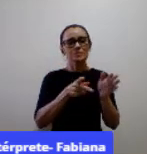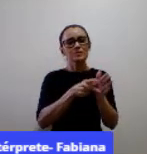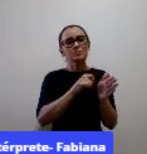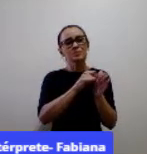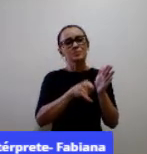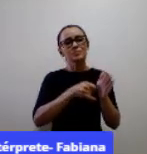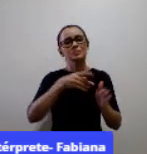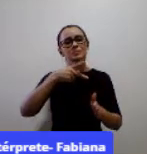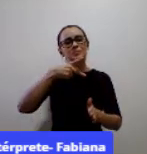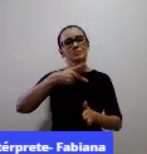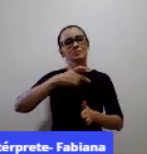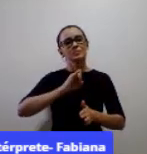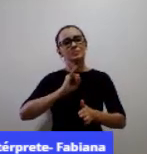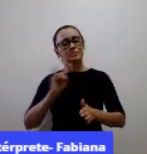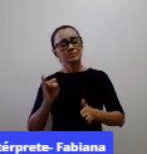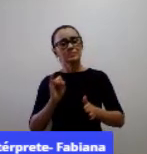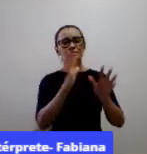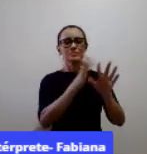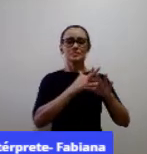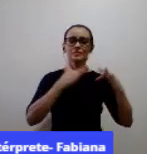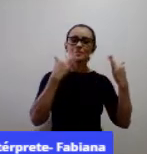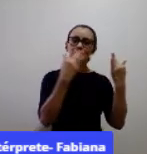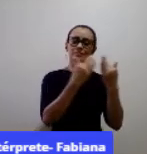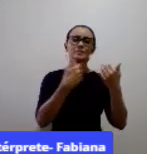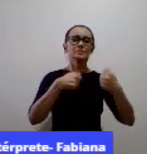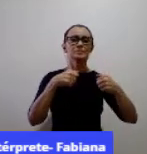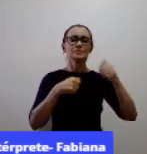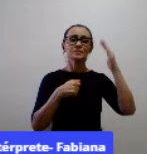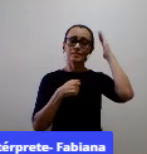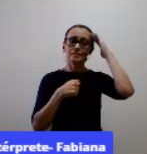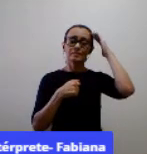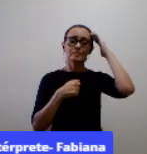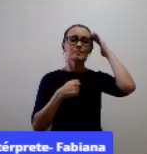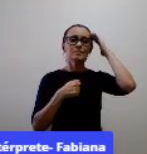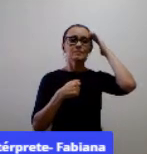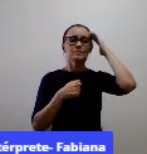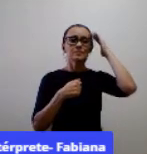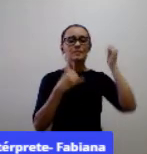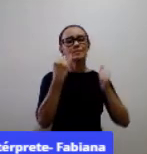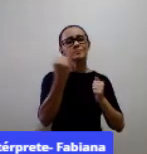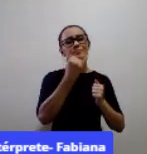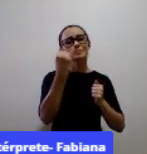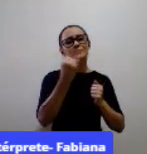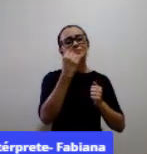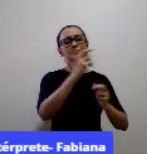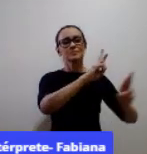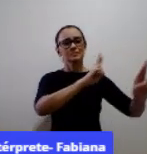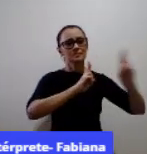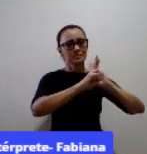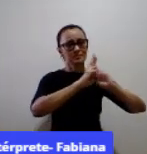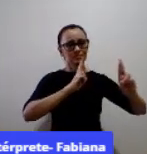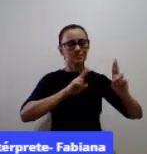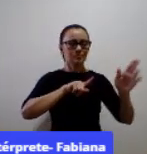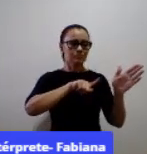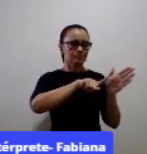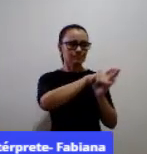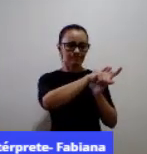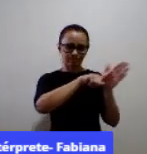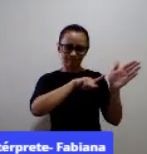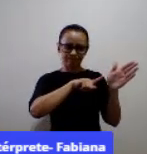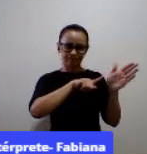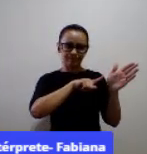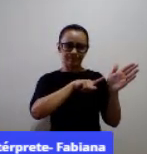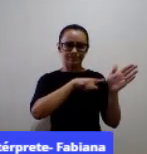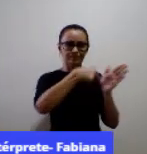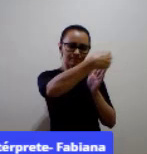esse processo e como ele é encaminhado. Então, assim, é importante a gente dar ciência para a família, né, que